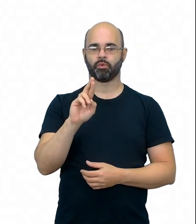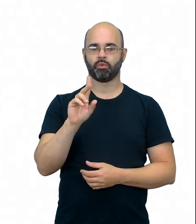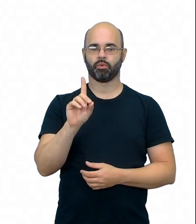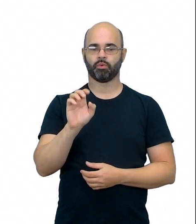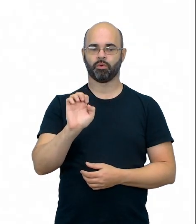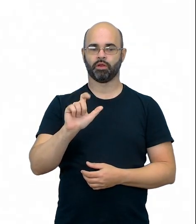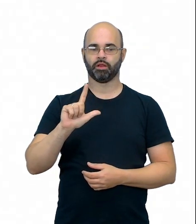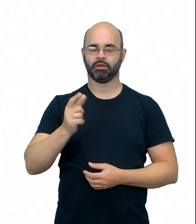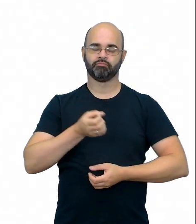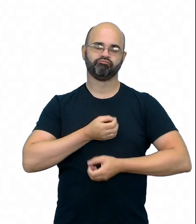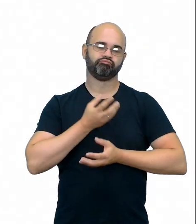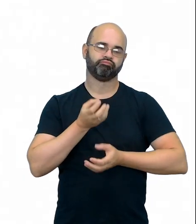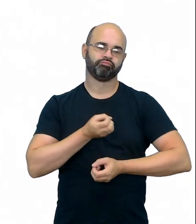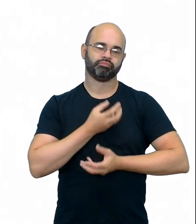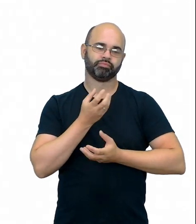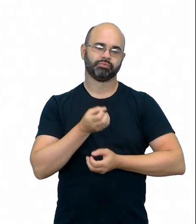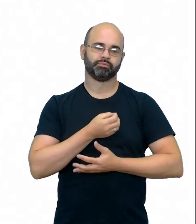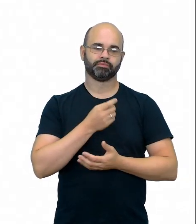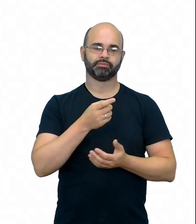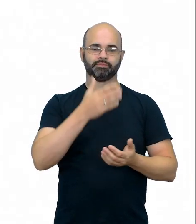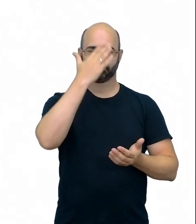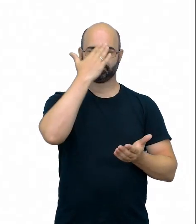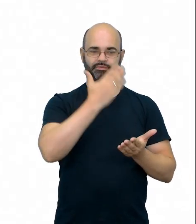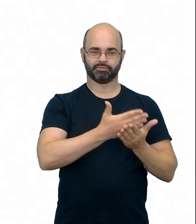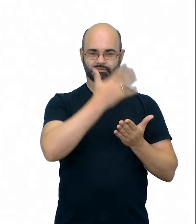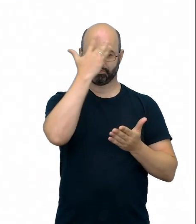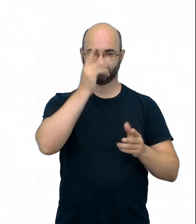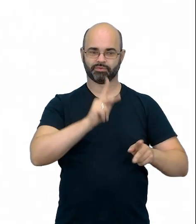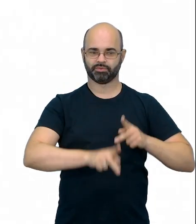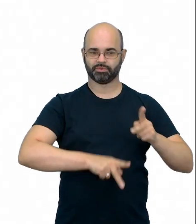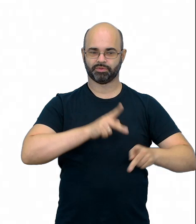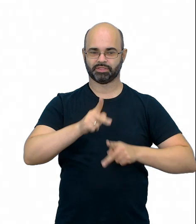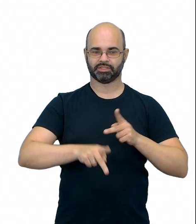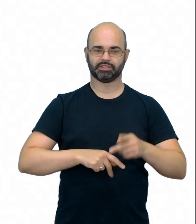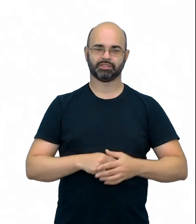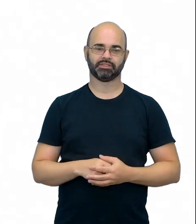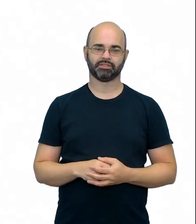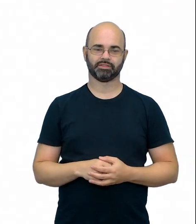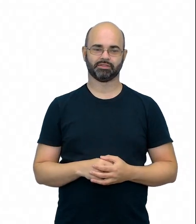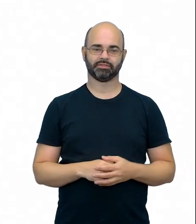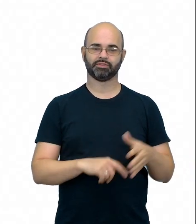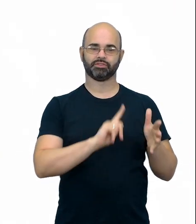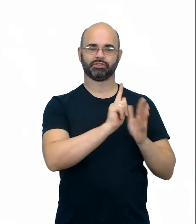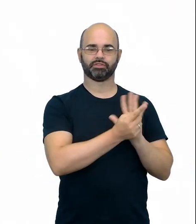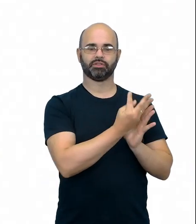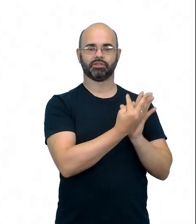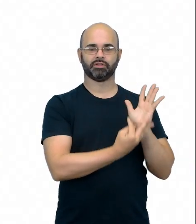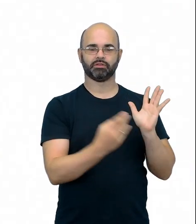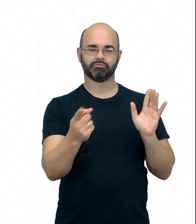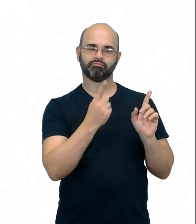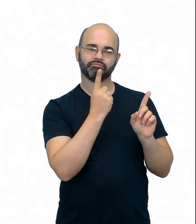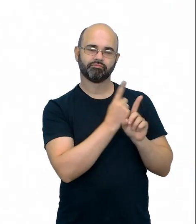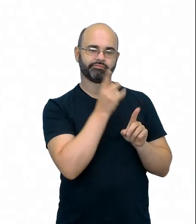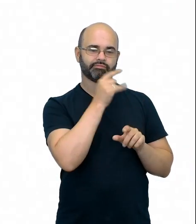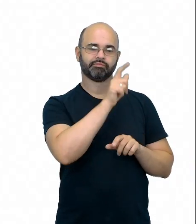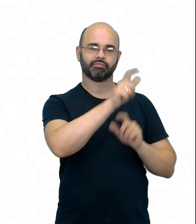crenças populares, identificar os elementos estruturais do gênero textual, como personagens e foco